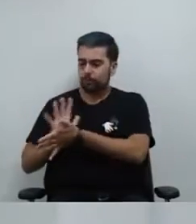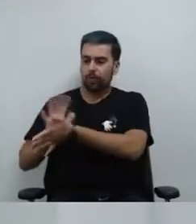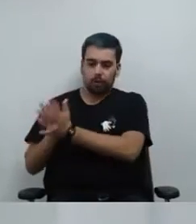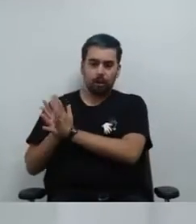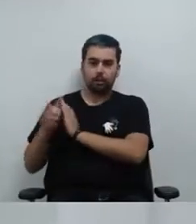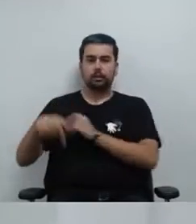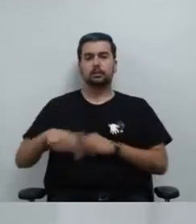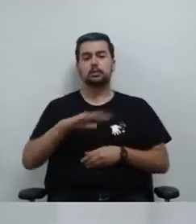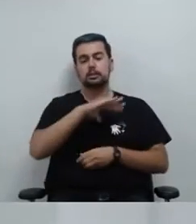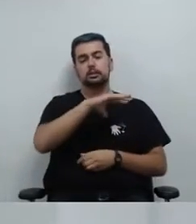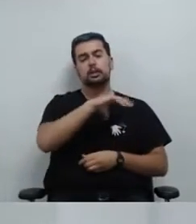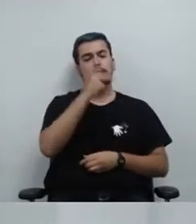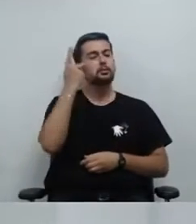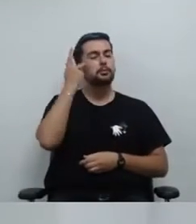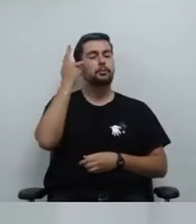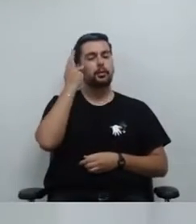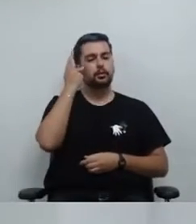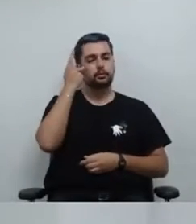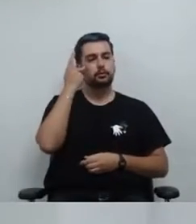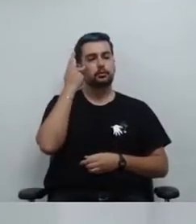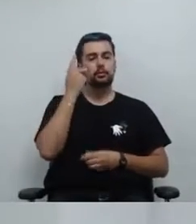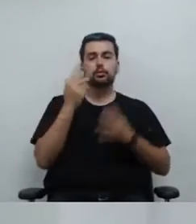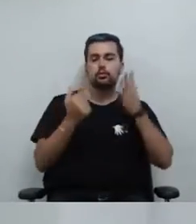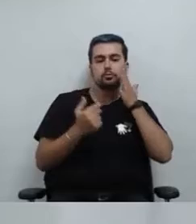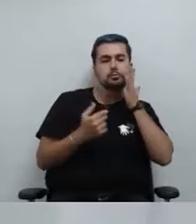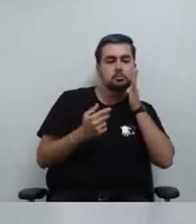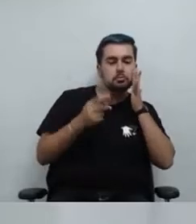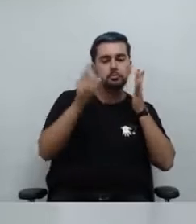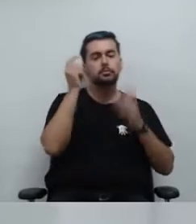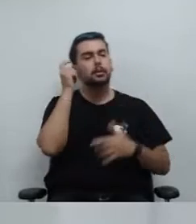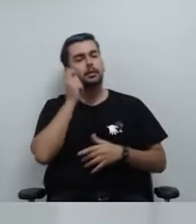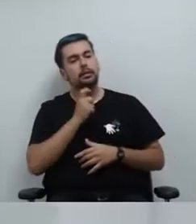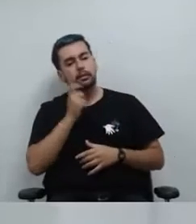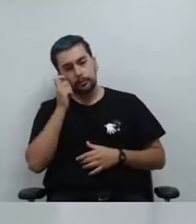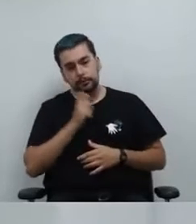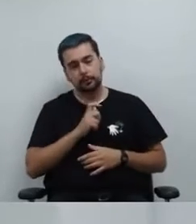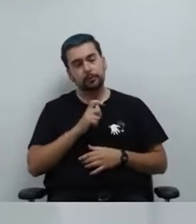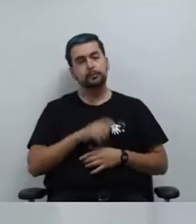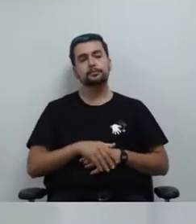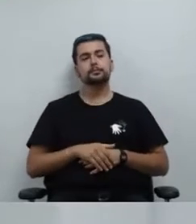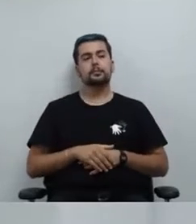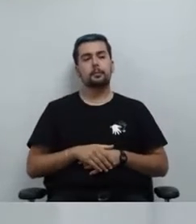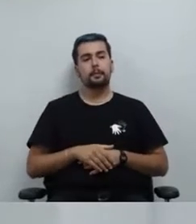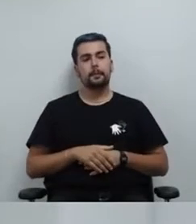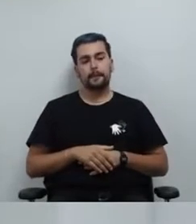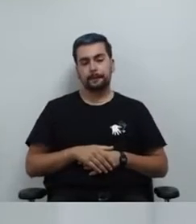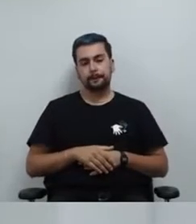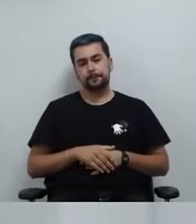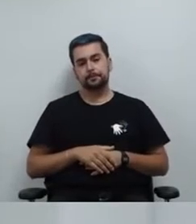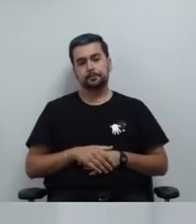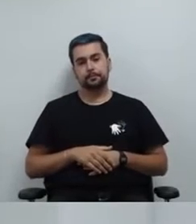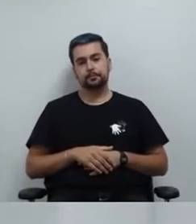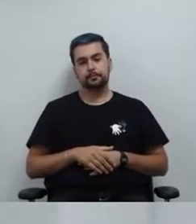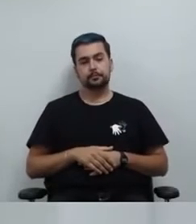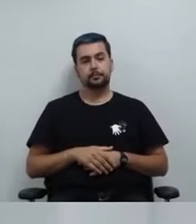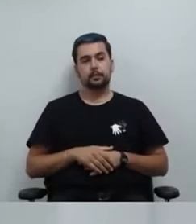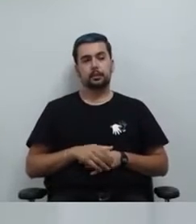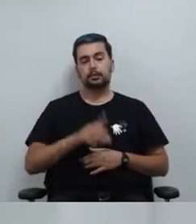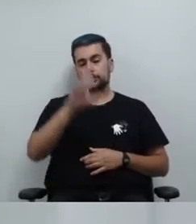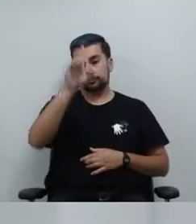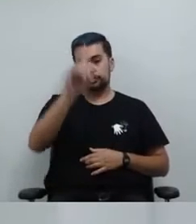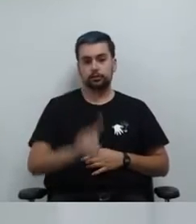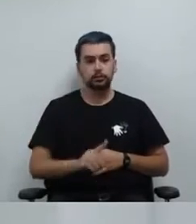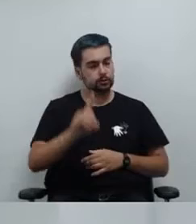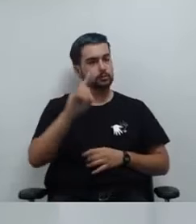de São Paulo, pelo senhor governador, pelo senhor prefeito, que não dá condições dignas